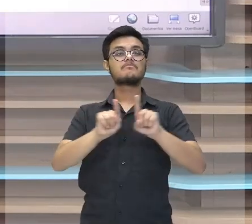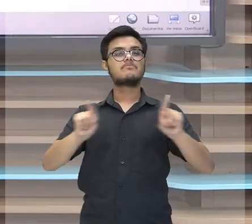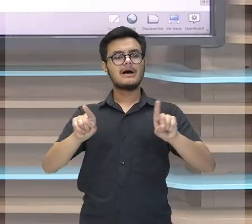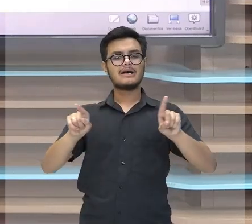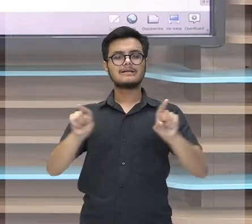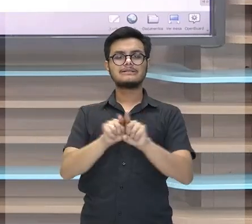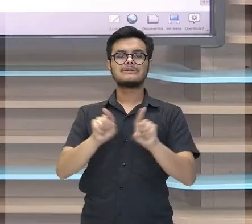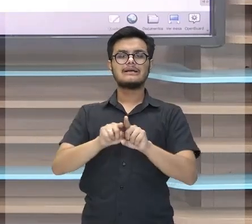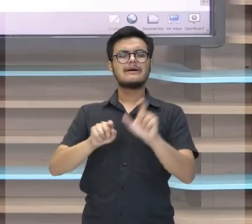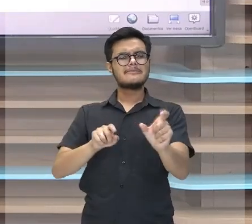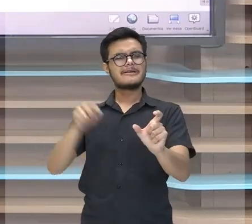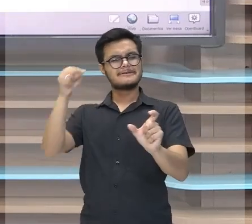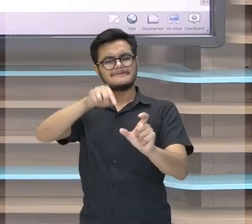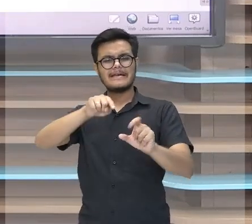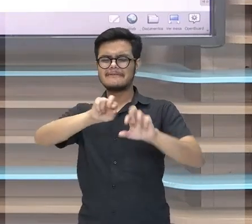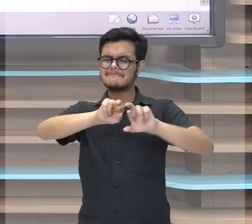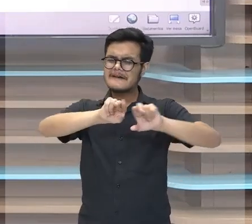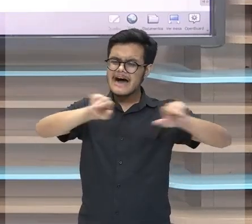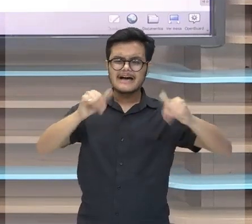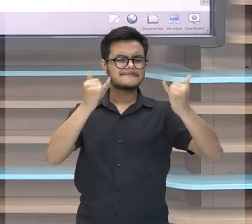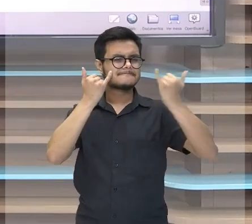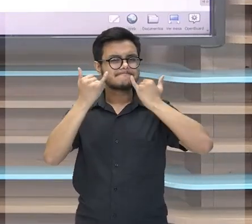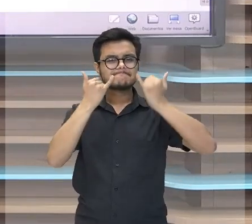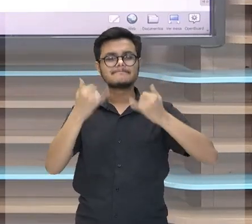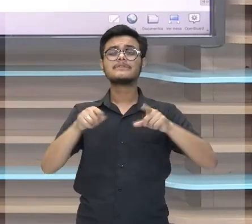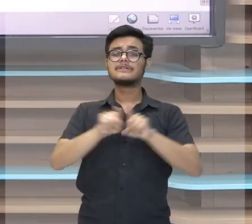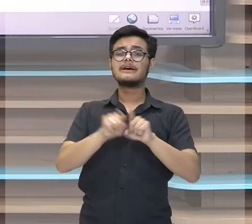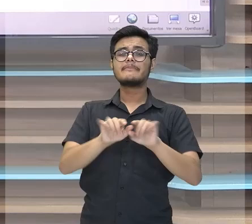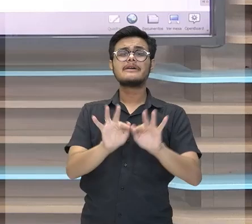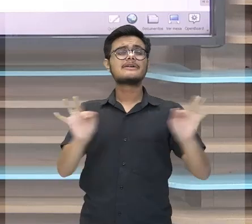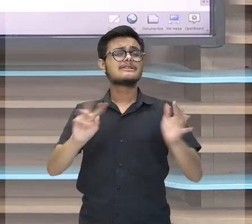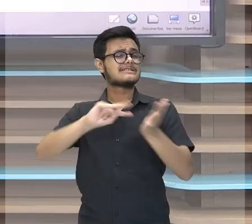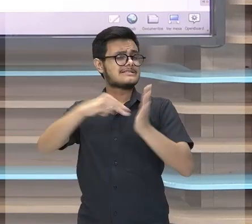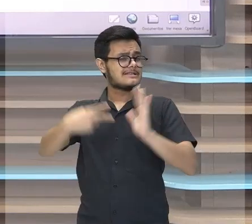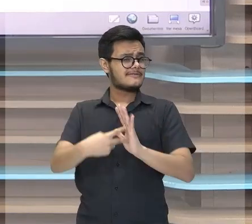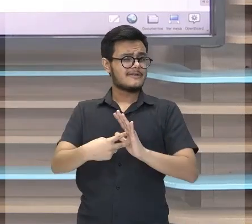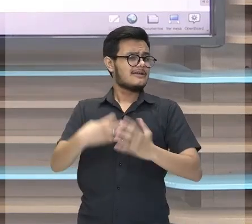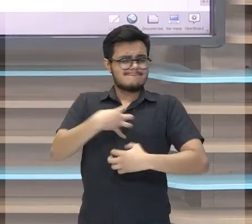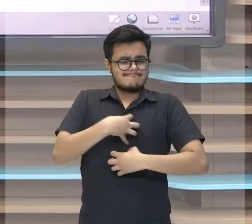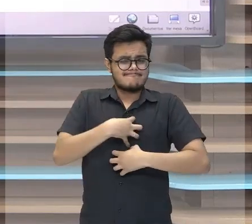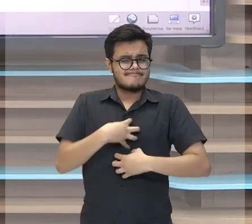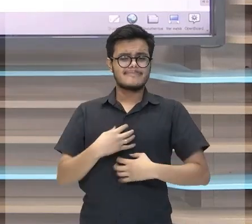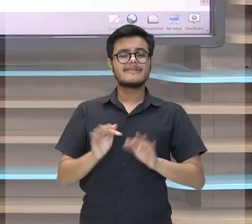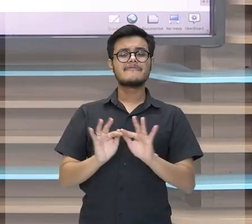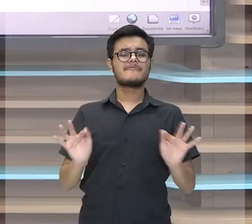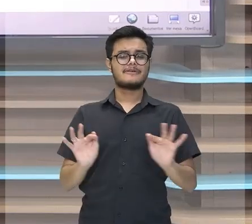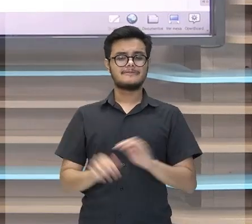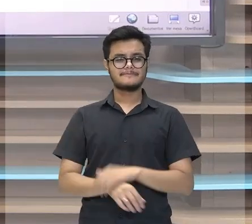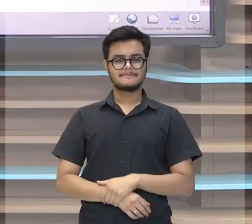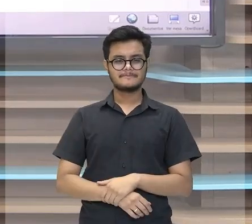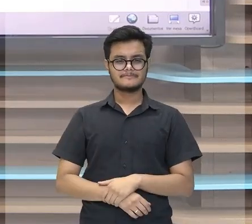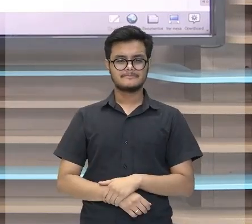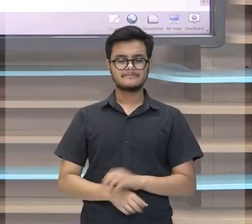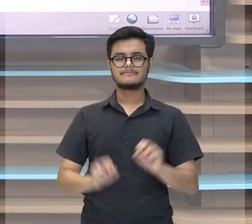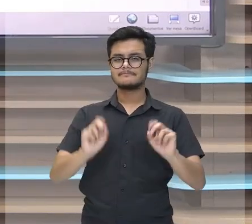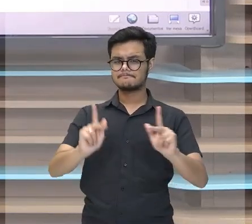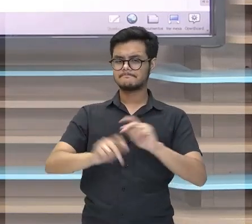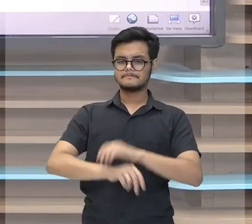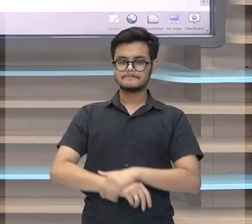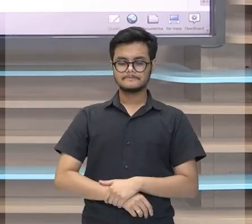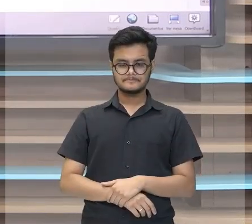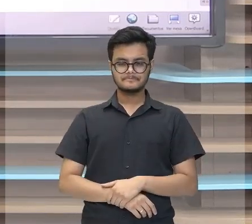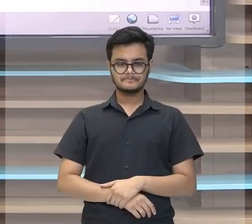é densa de informações e de comportamentos também dentro da estrutura da sentença. Tudo bem? Agora, para